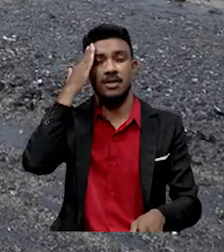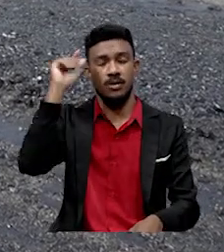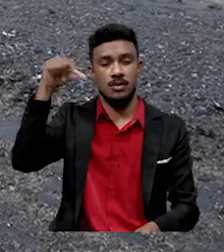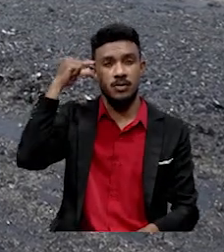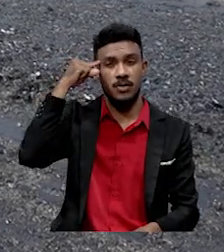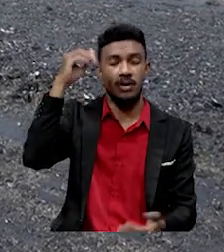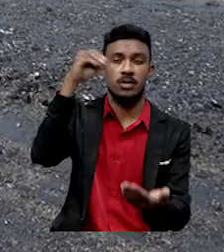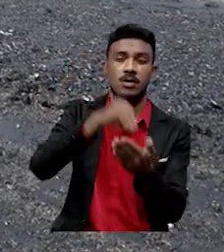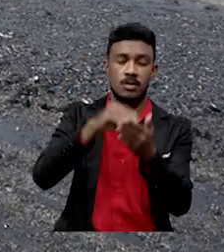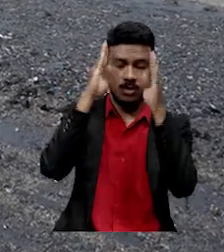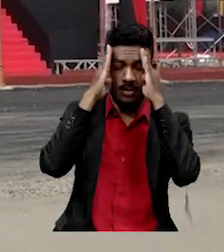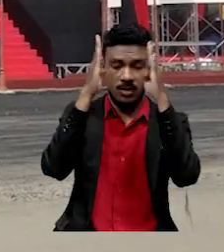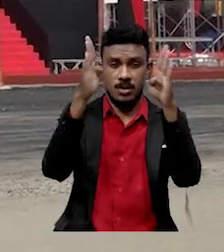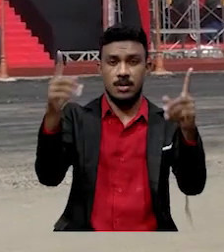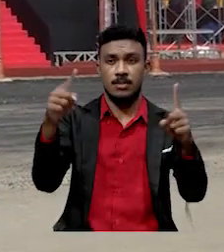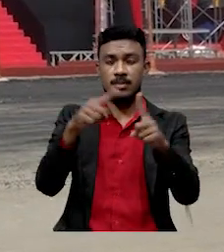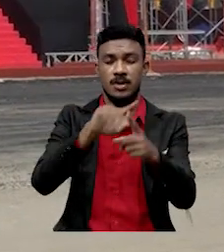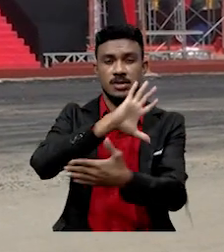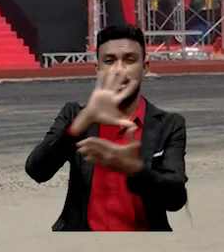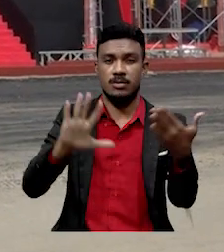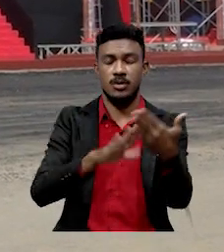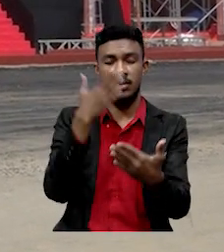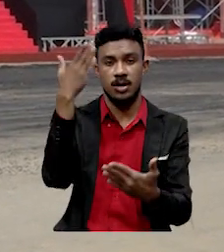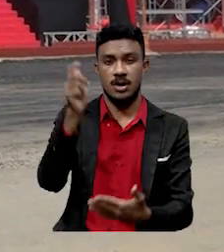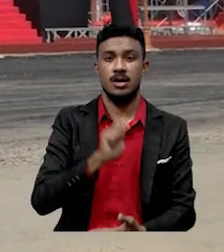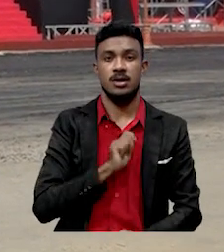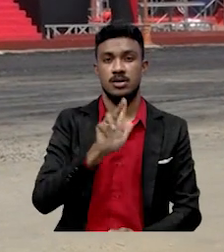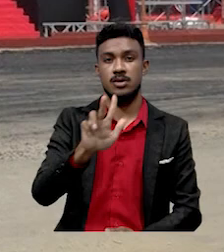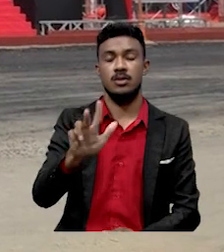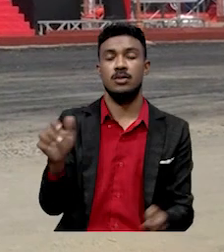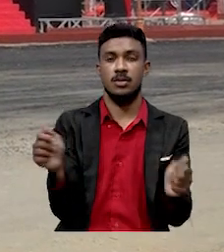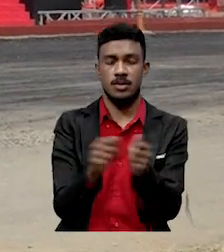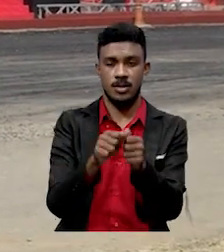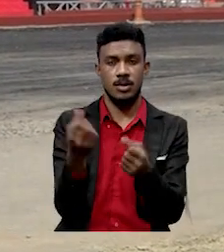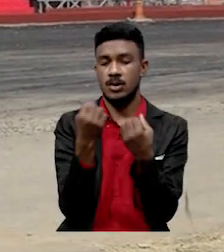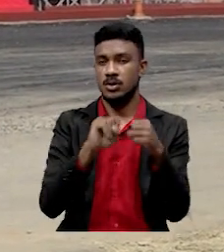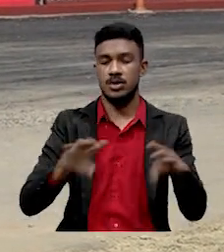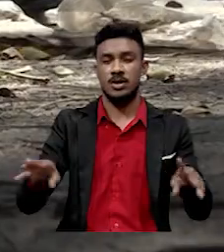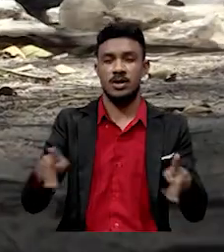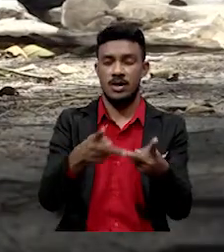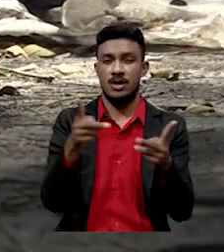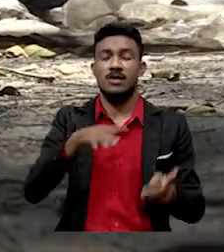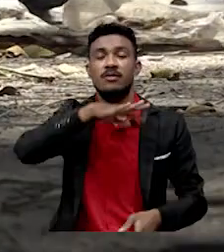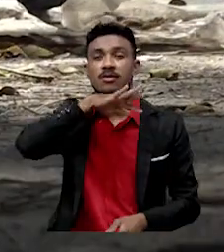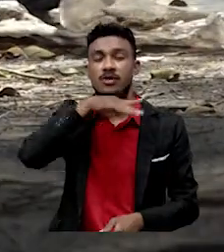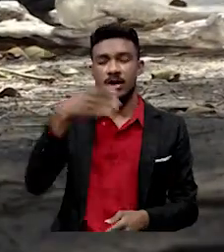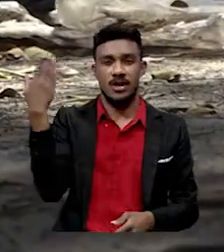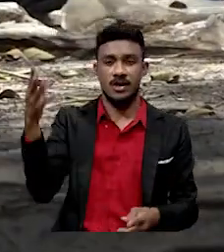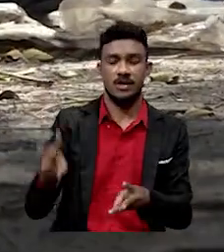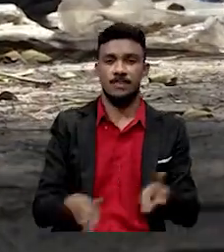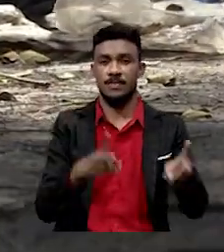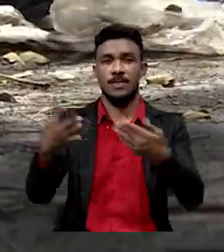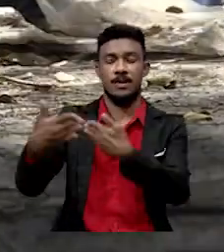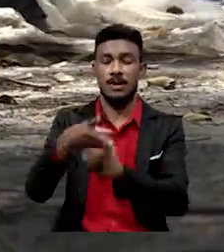governo taulio prioridade ba evento cerimonial nian iha tasi tolu, hodi husi kela lisu namkari estrada ninin iha kapital